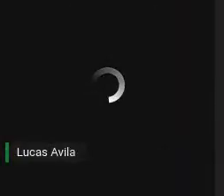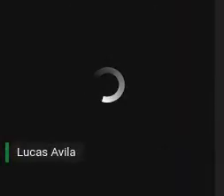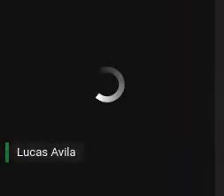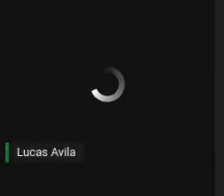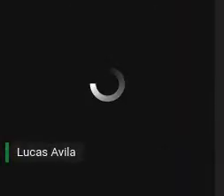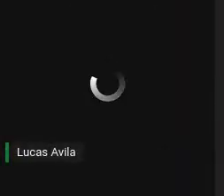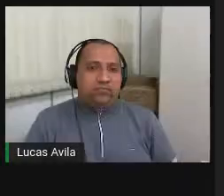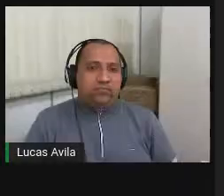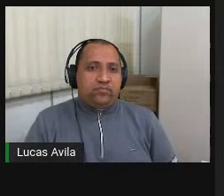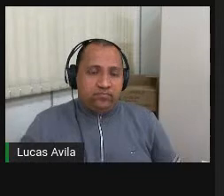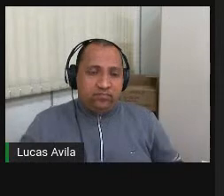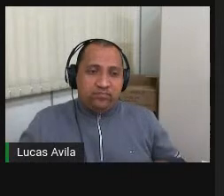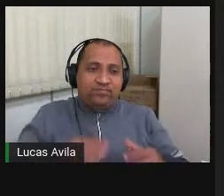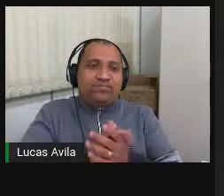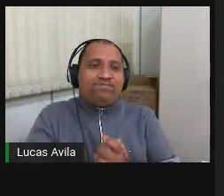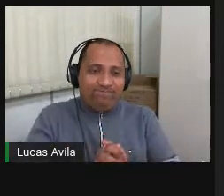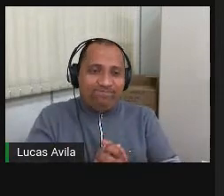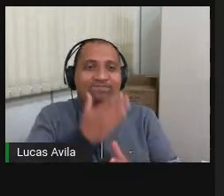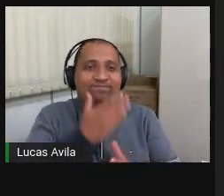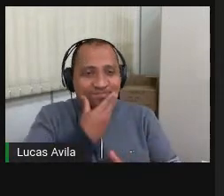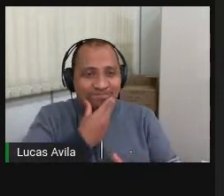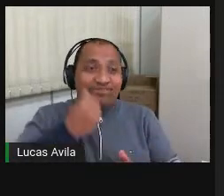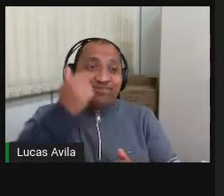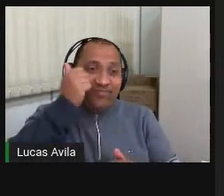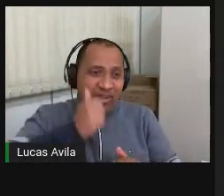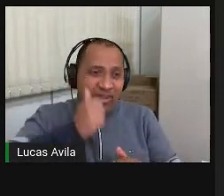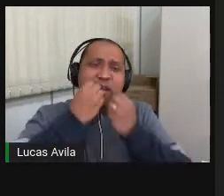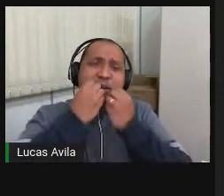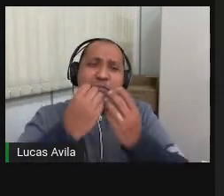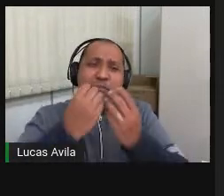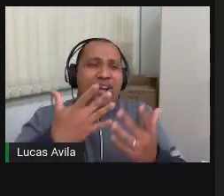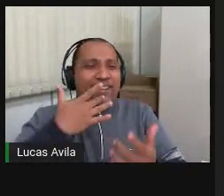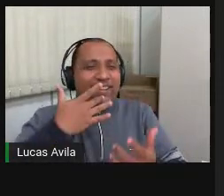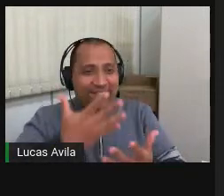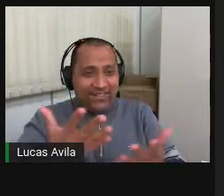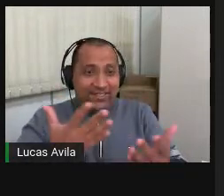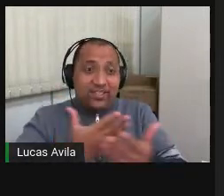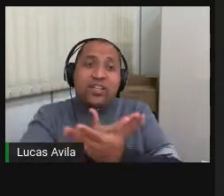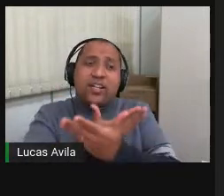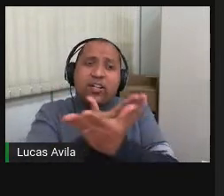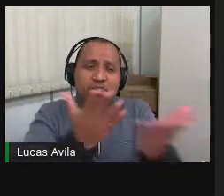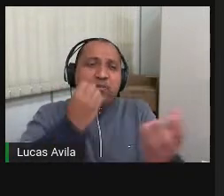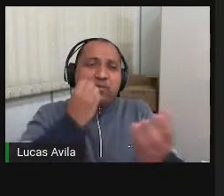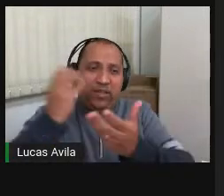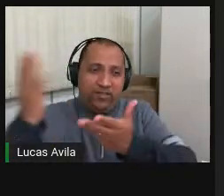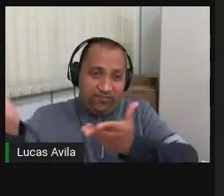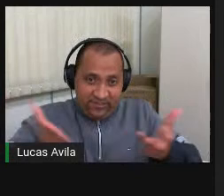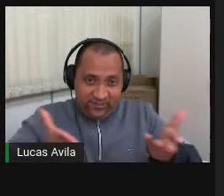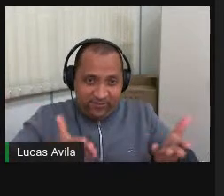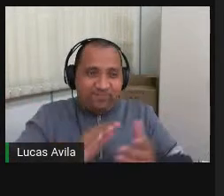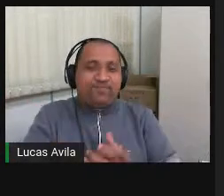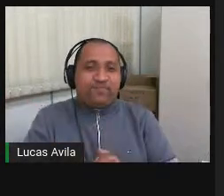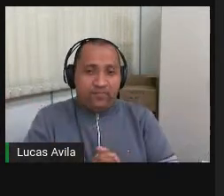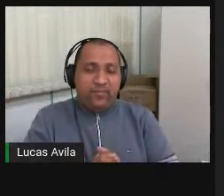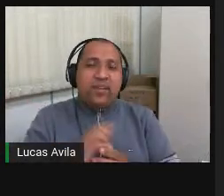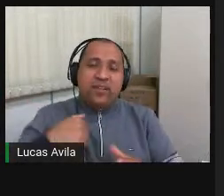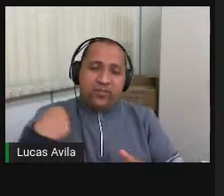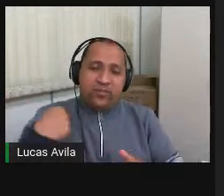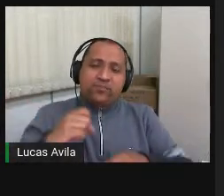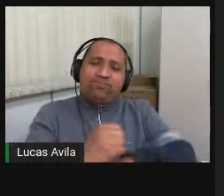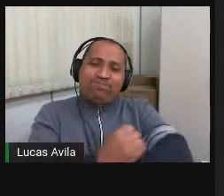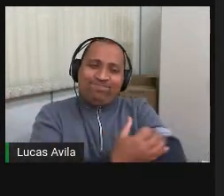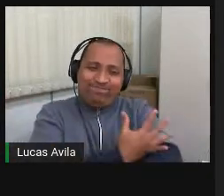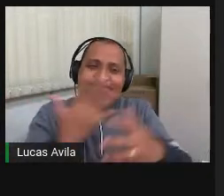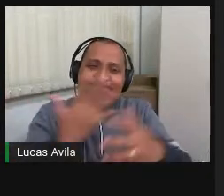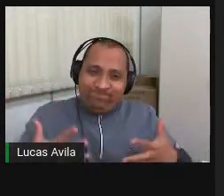Senhoras e senhores, boa tarde. Sejam todos bem-vindos e bem-vindas. É com muita emoção e alegria que